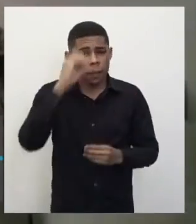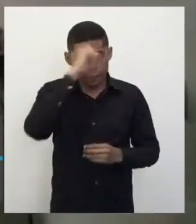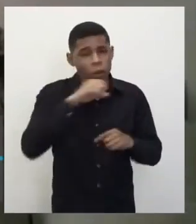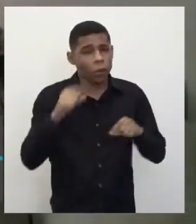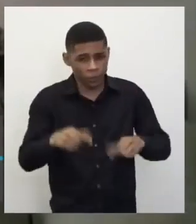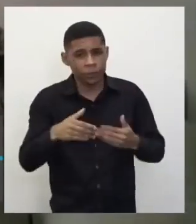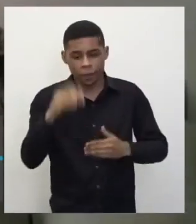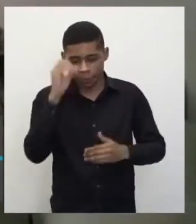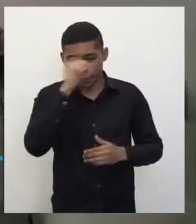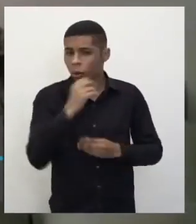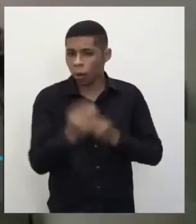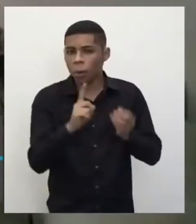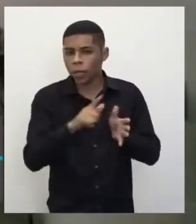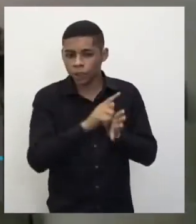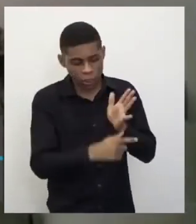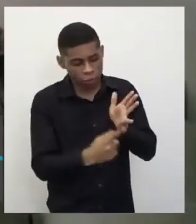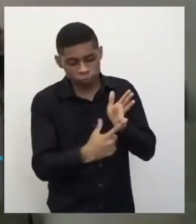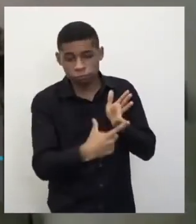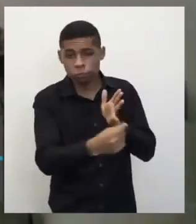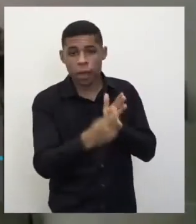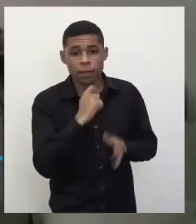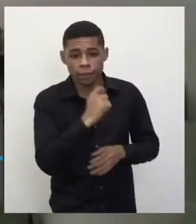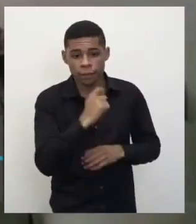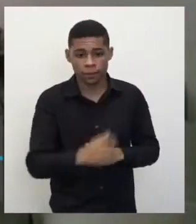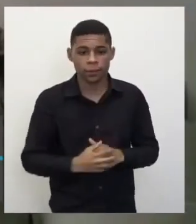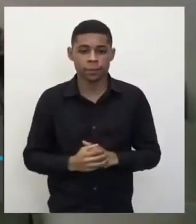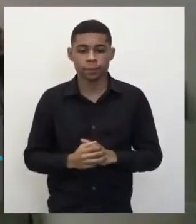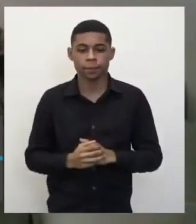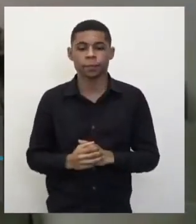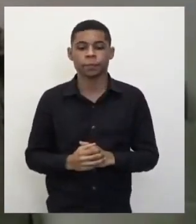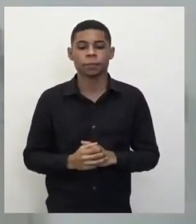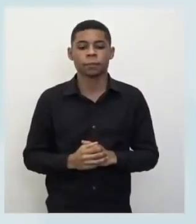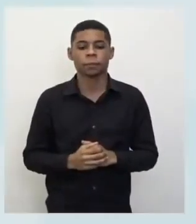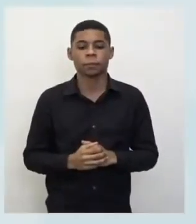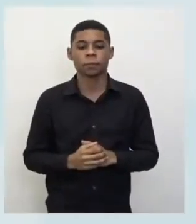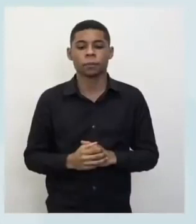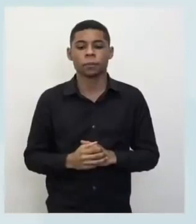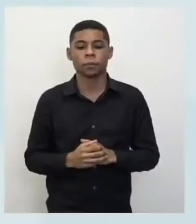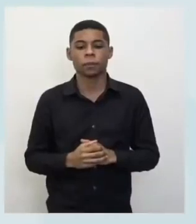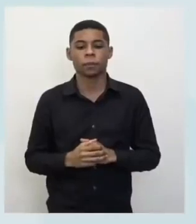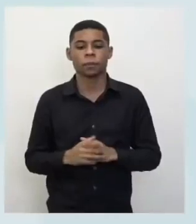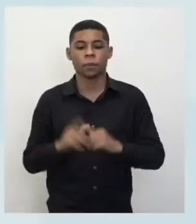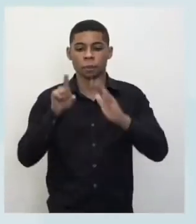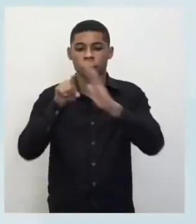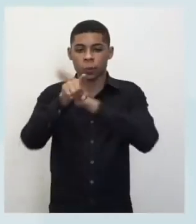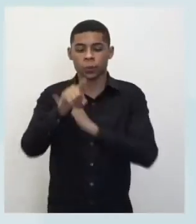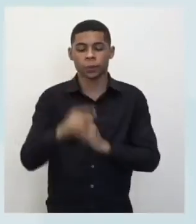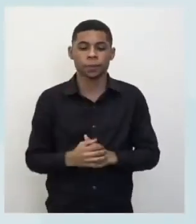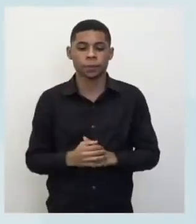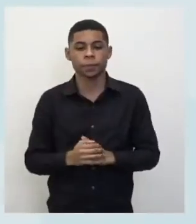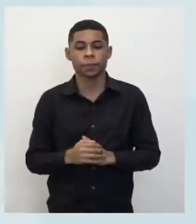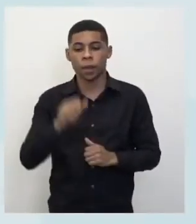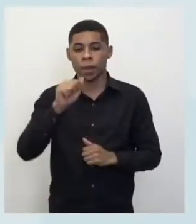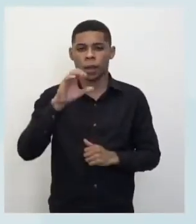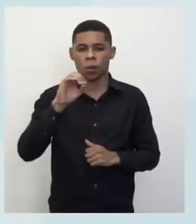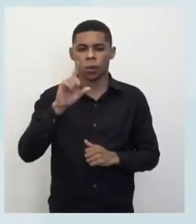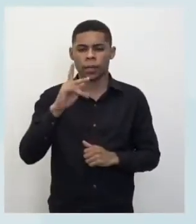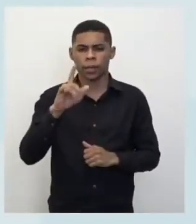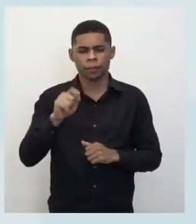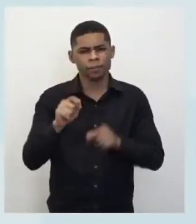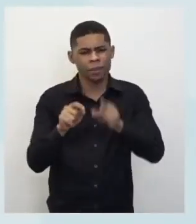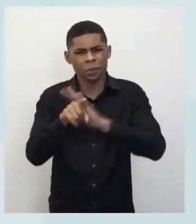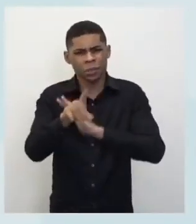então, à nossa primeira acolhida? Perguntinha para vocês. Você já